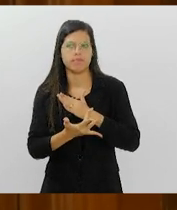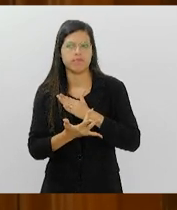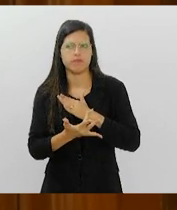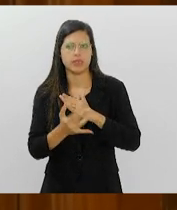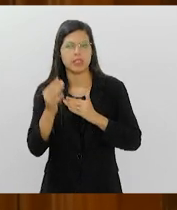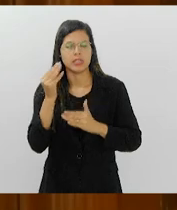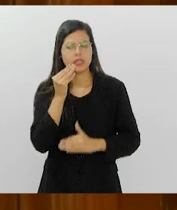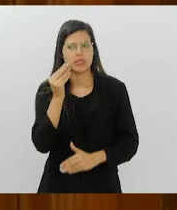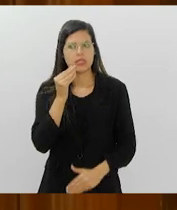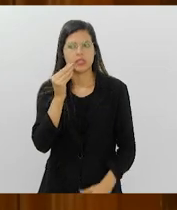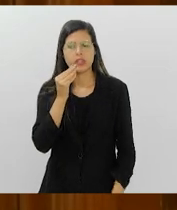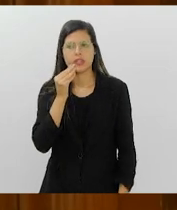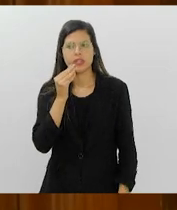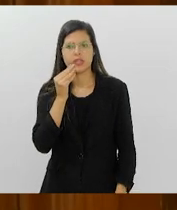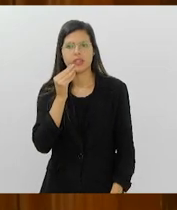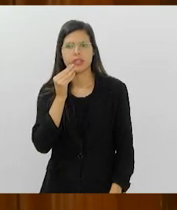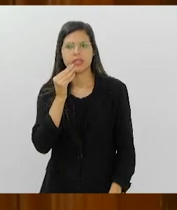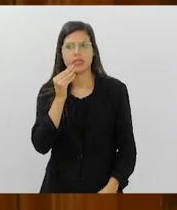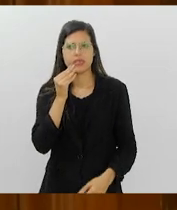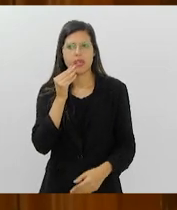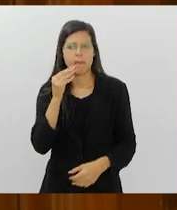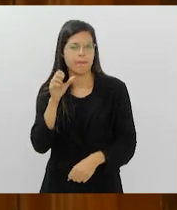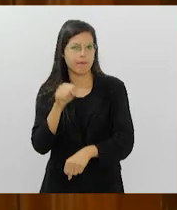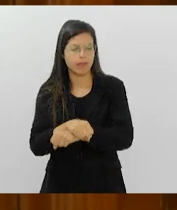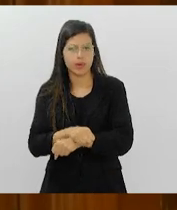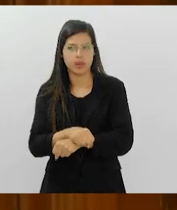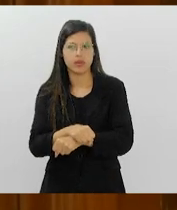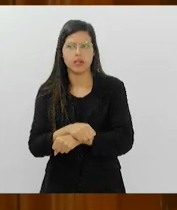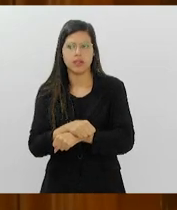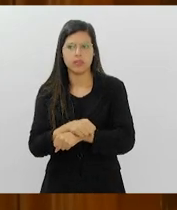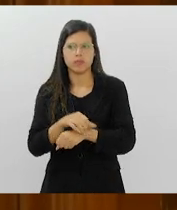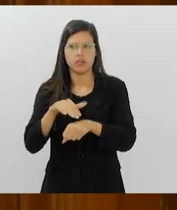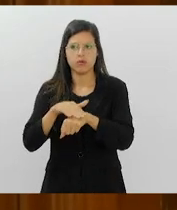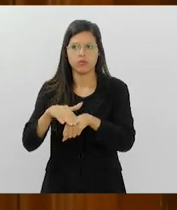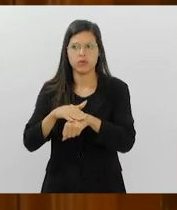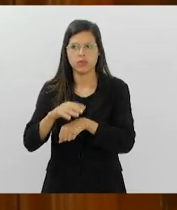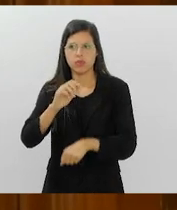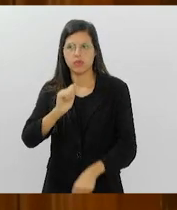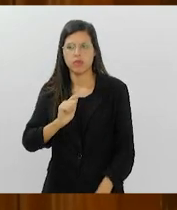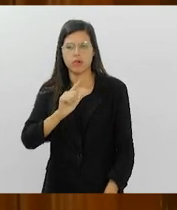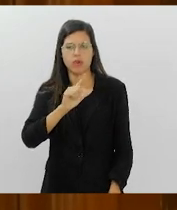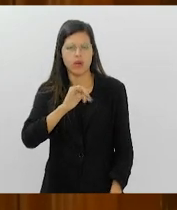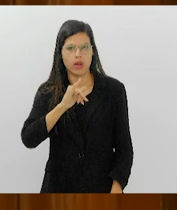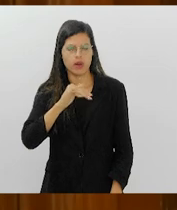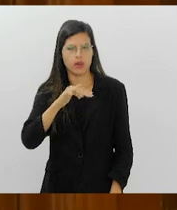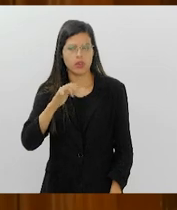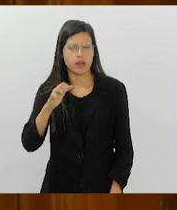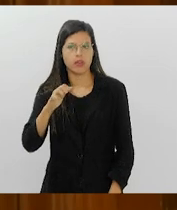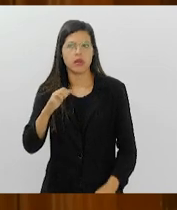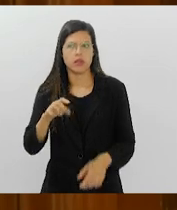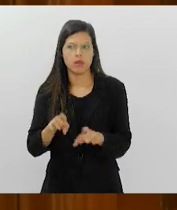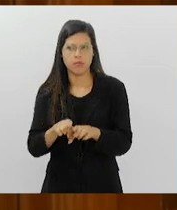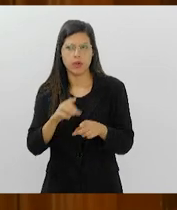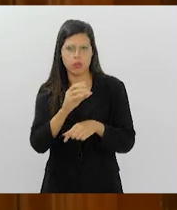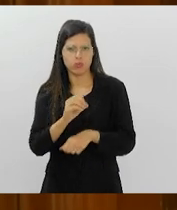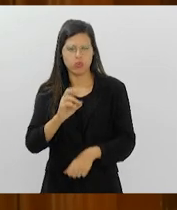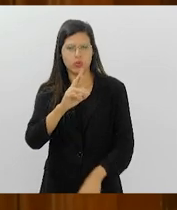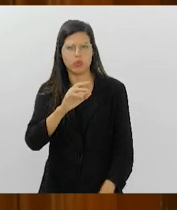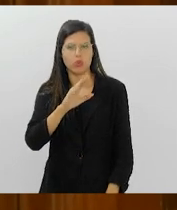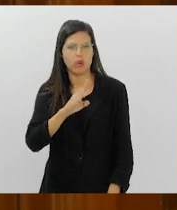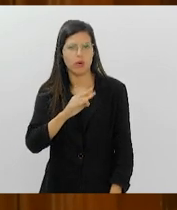impedir, né? Então, muitos casos, estava conversando agora há pouco com a Aline, com o Dr. Bruno, sobre quantos casos que